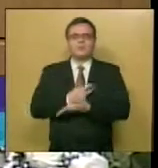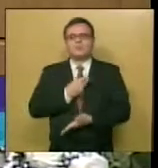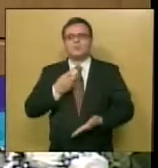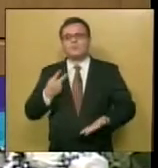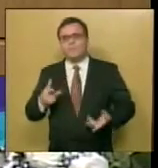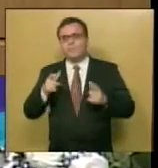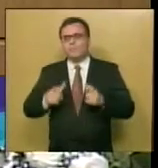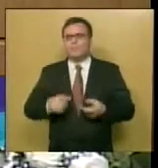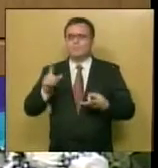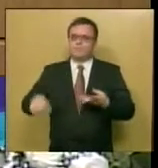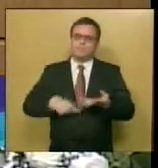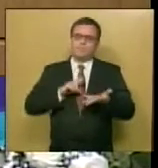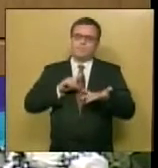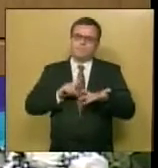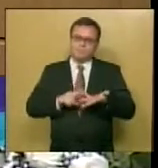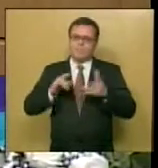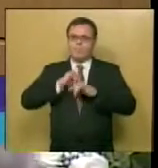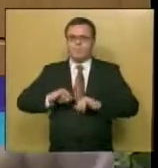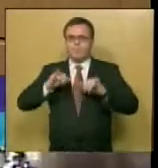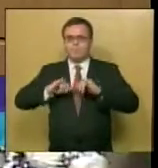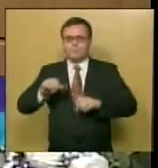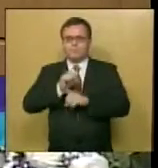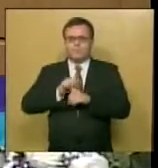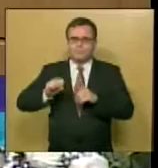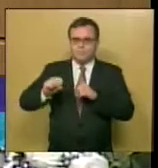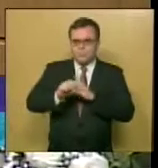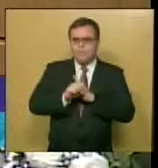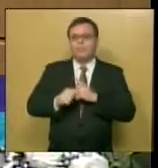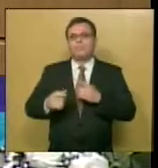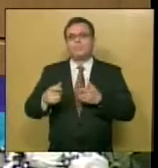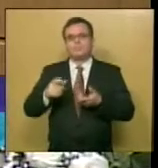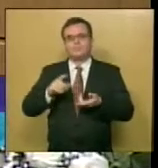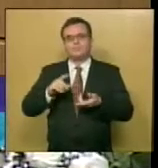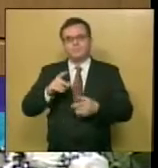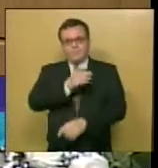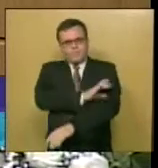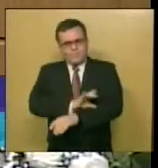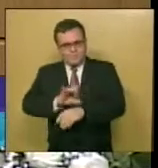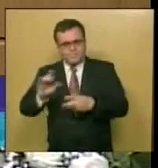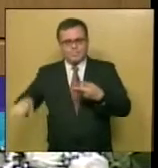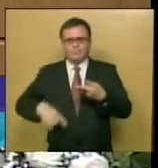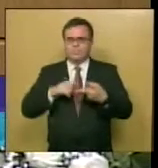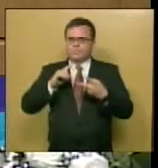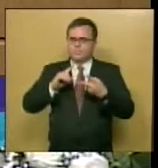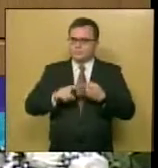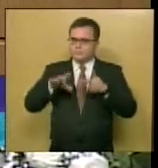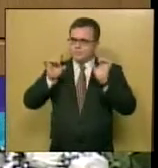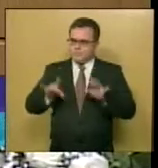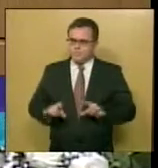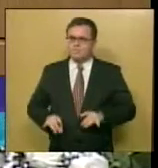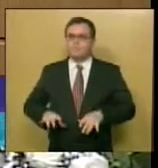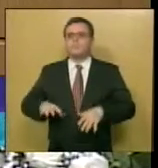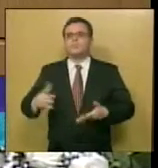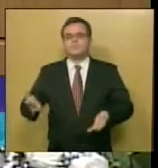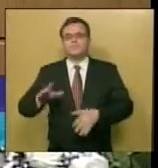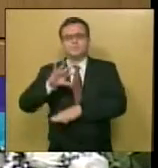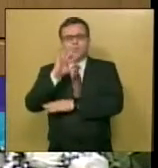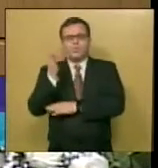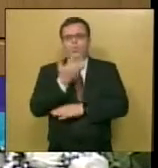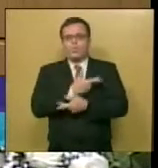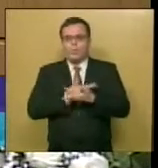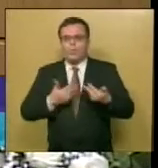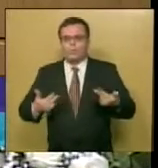tais como campanhas sociais, artísticas e culturais, espécies da fauna e da flora e seus